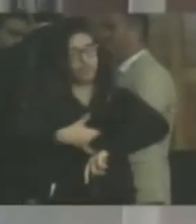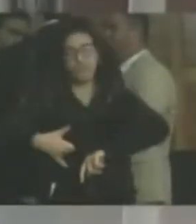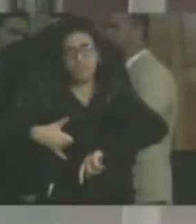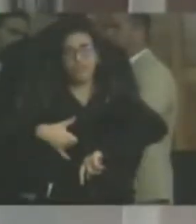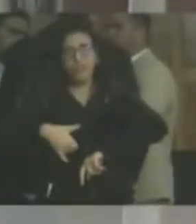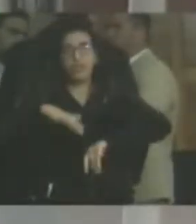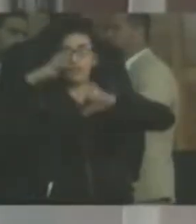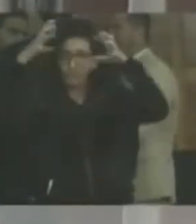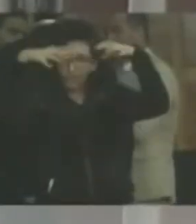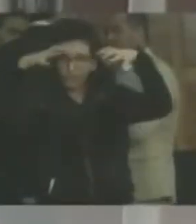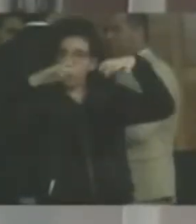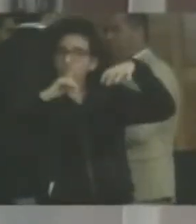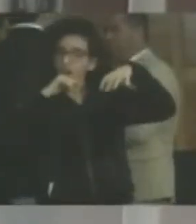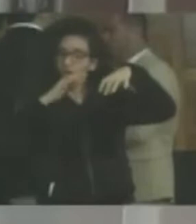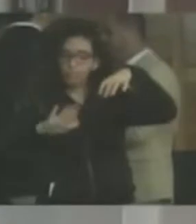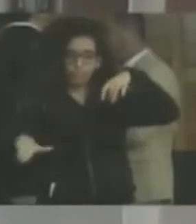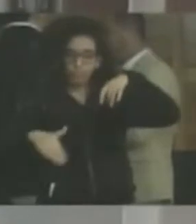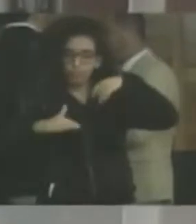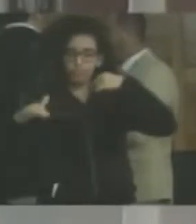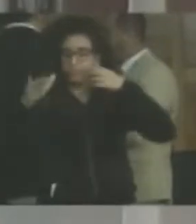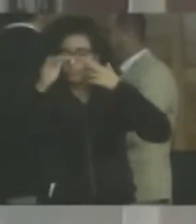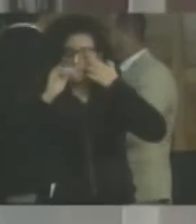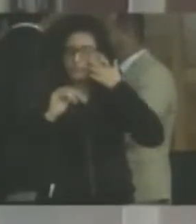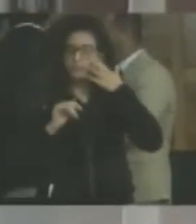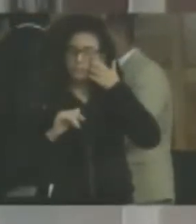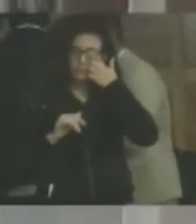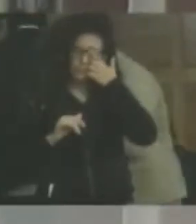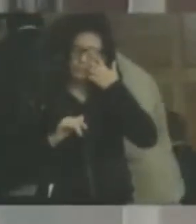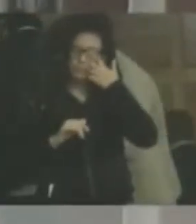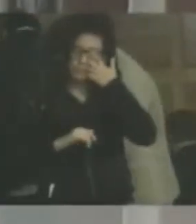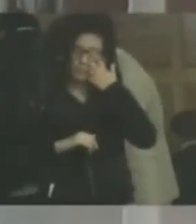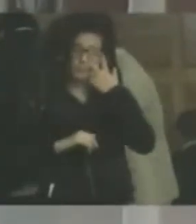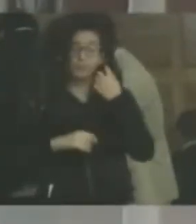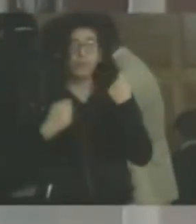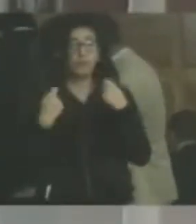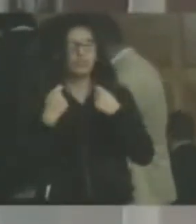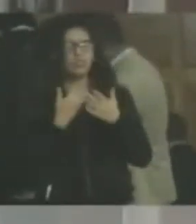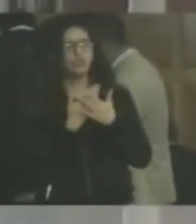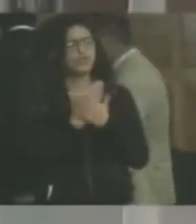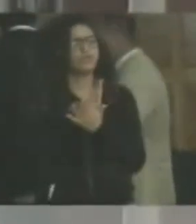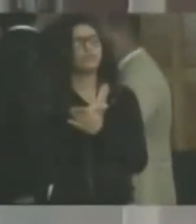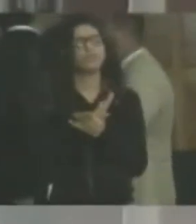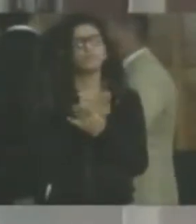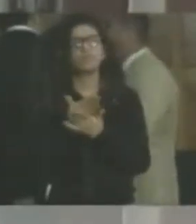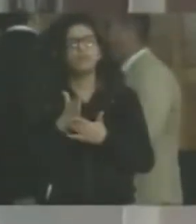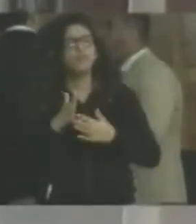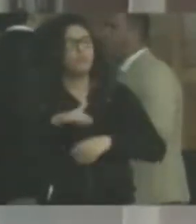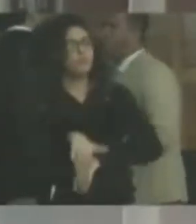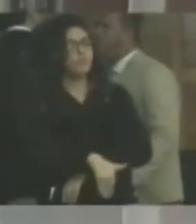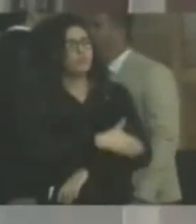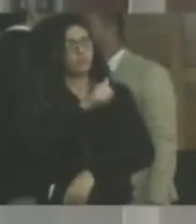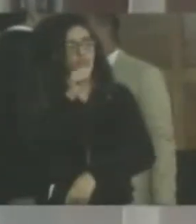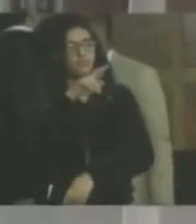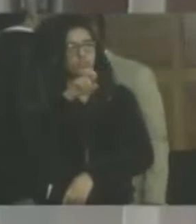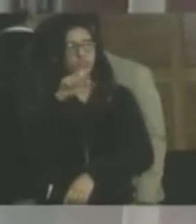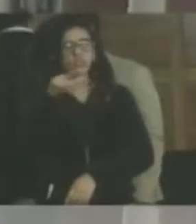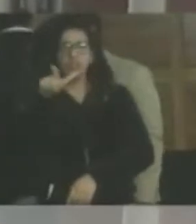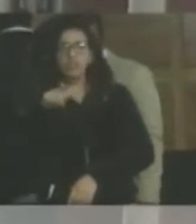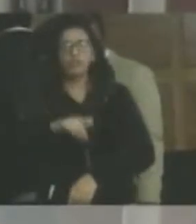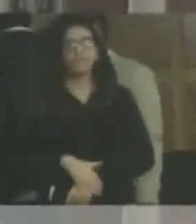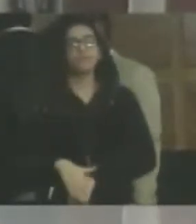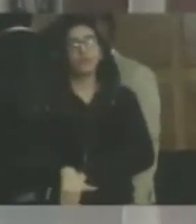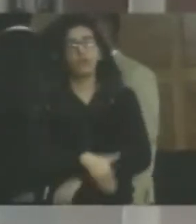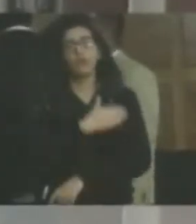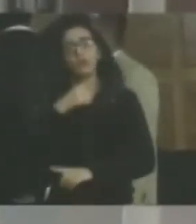moradores. Tem que fazer o quê? Um estudo primeiro de algumas ruas do bairro Areal, que eu já fiz a indicação, rua São